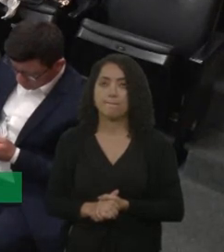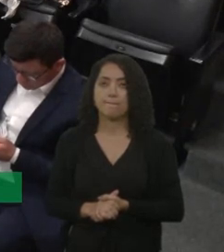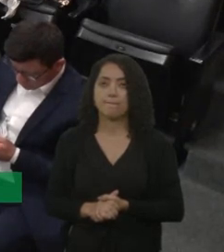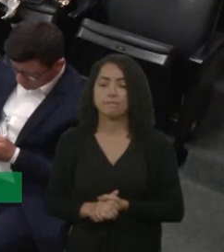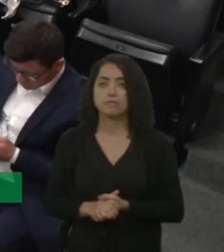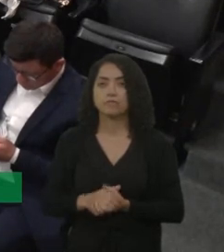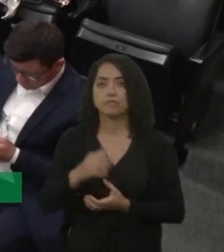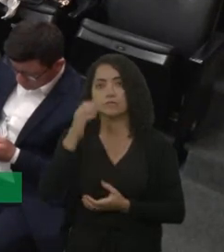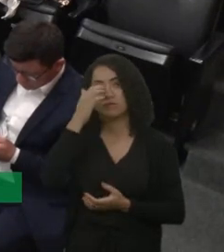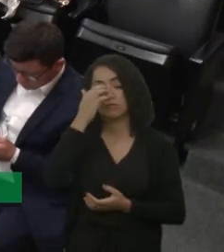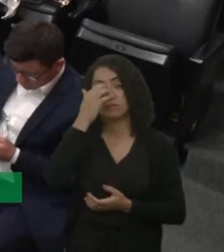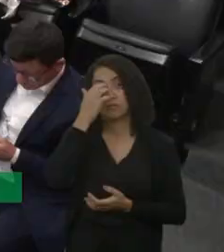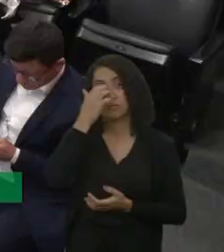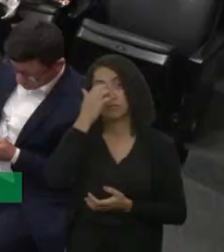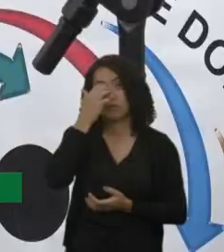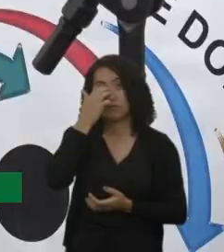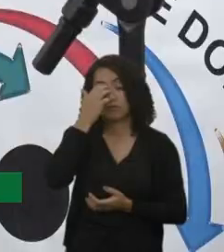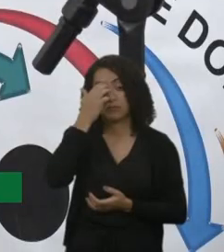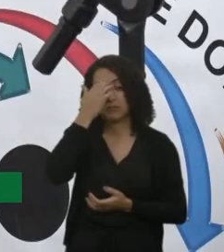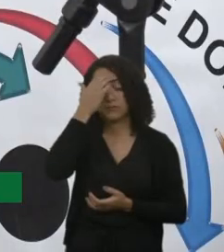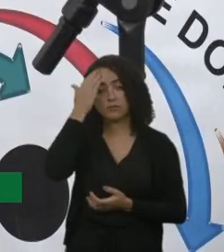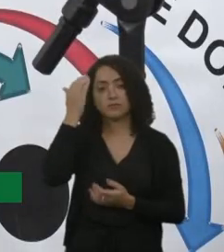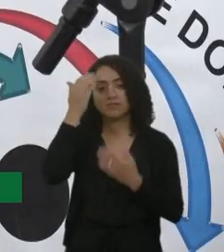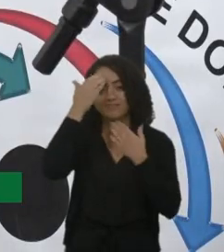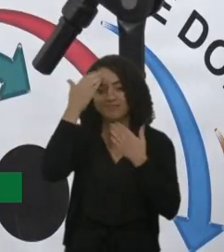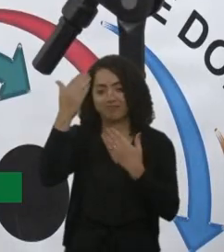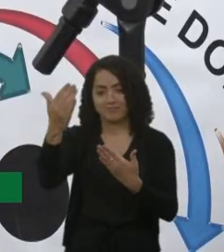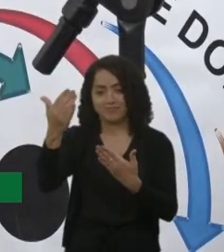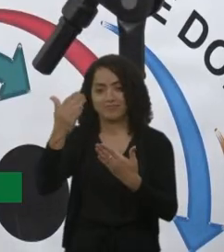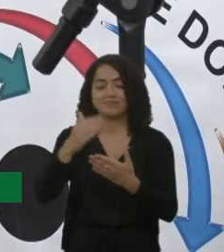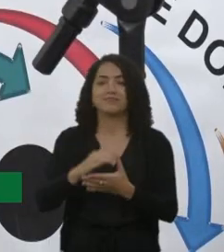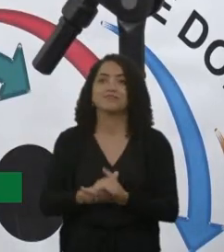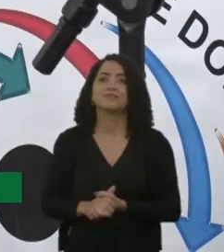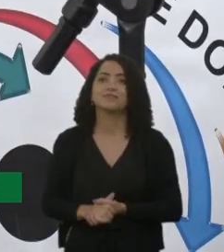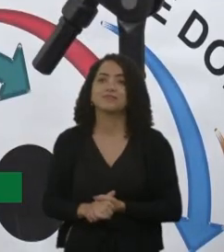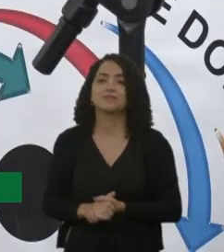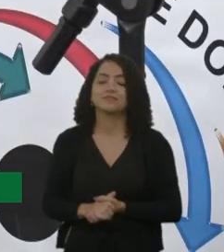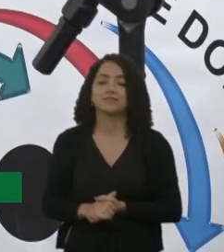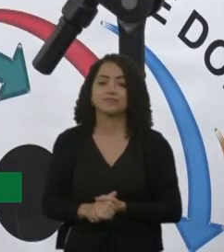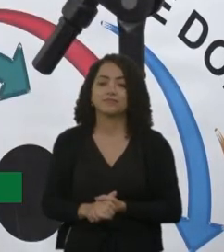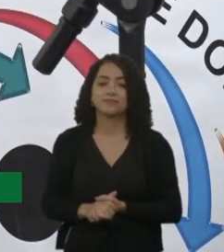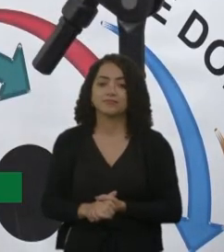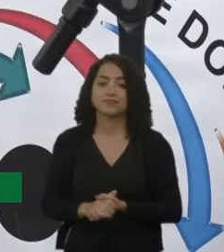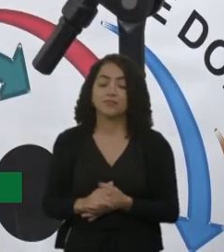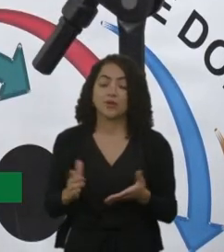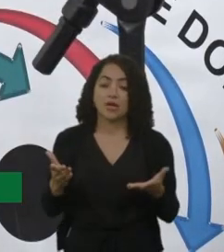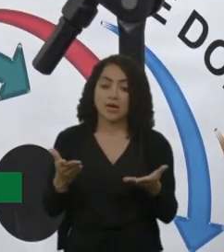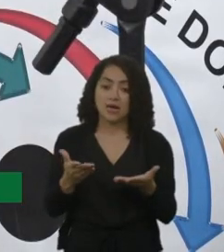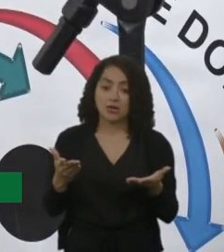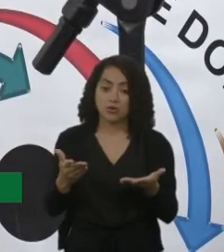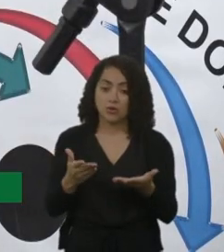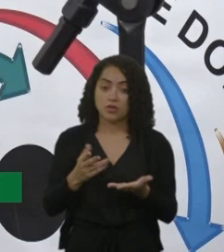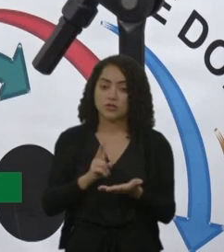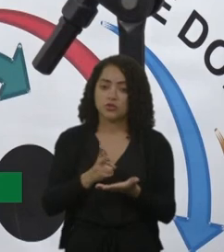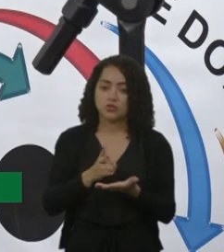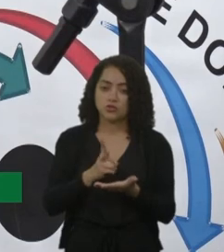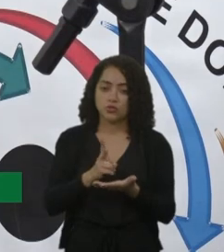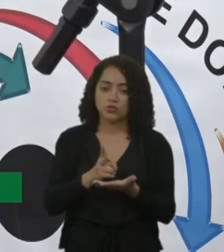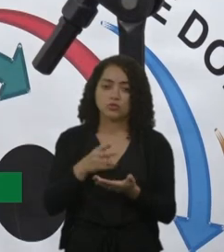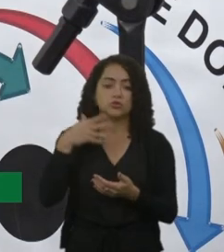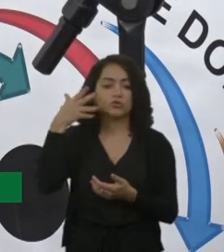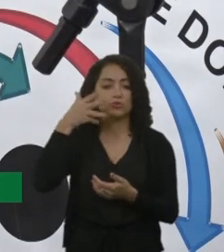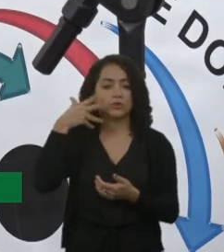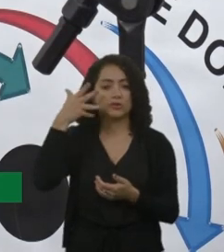Ligar o microfone, né? Muito obrigado, Jaqueline Reginato. Nós damos seguimento às